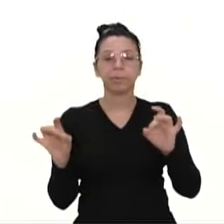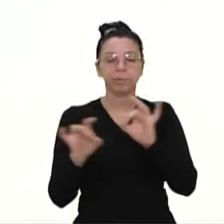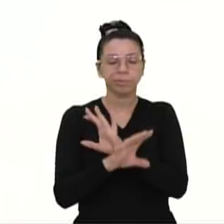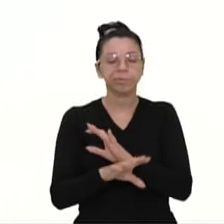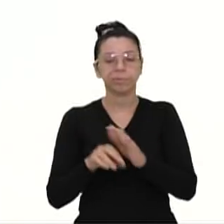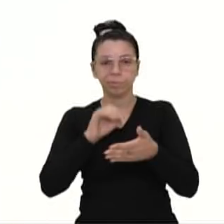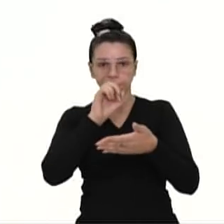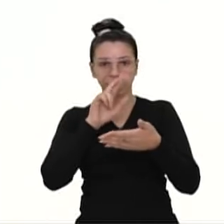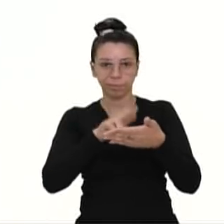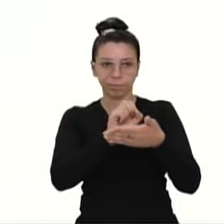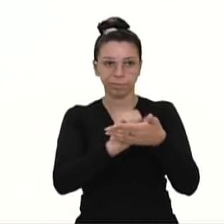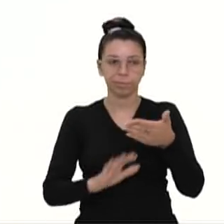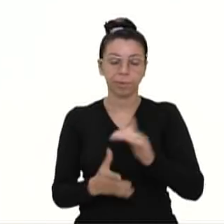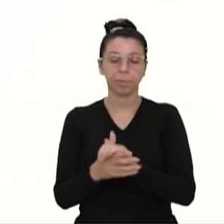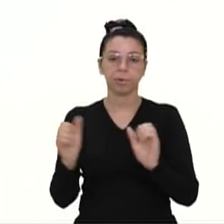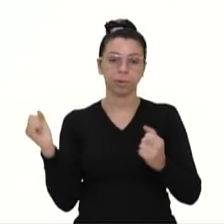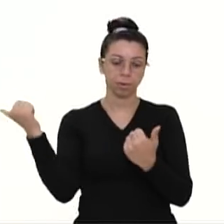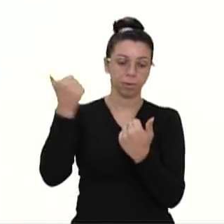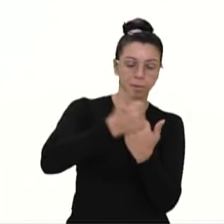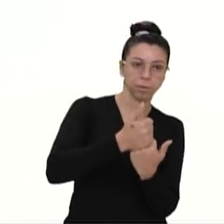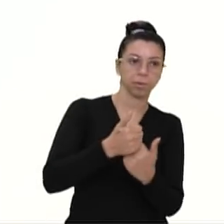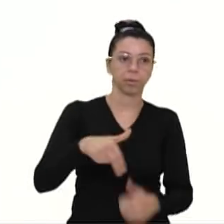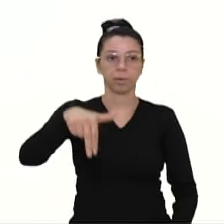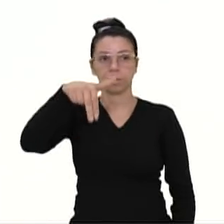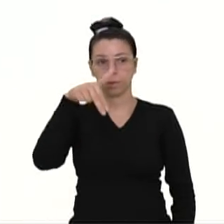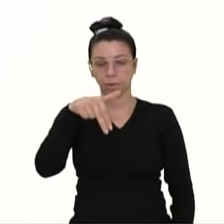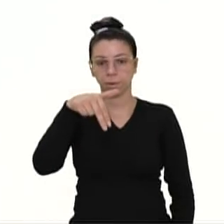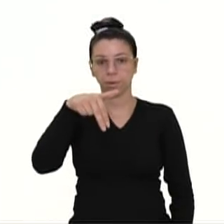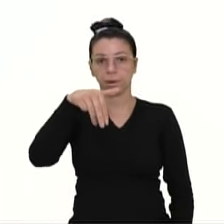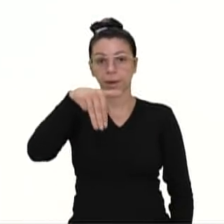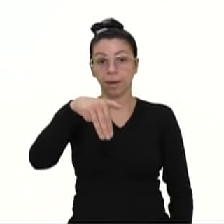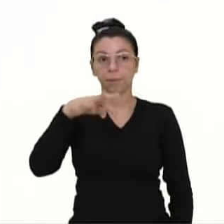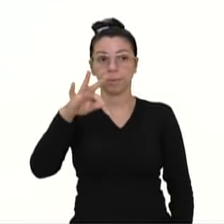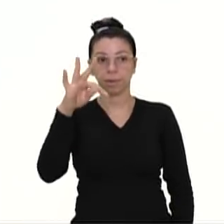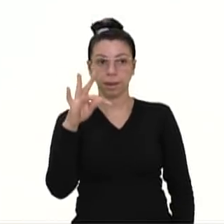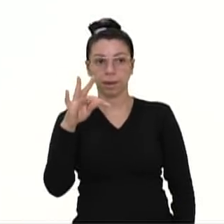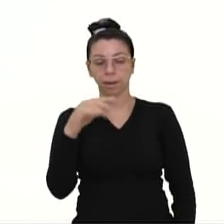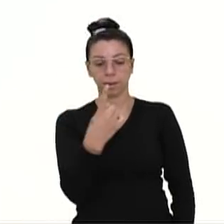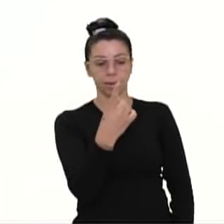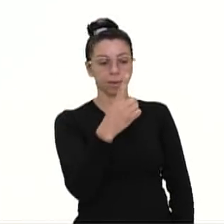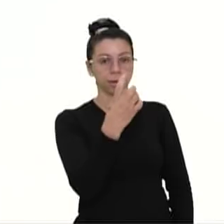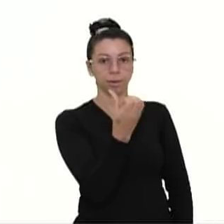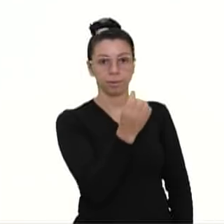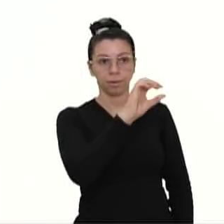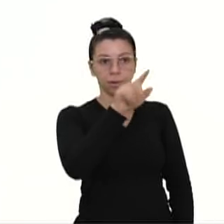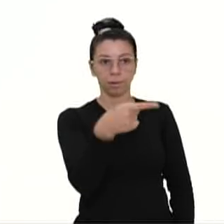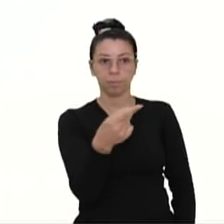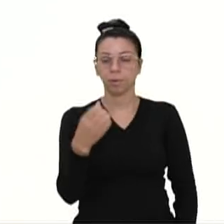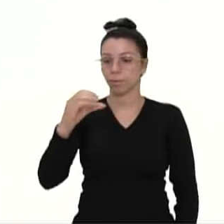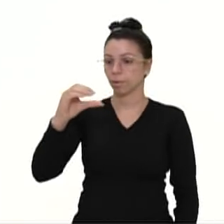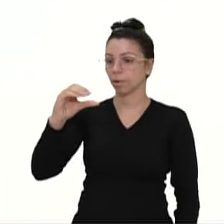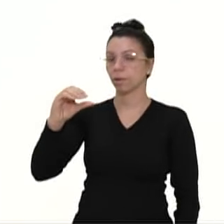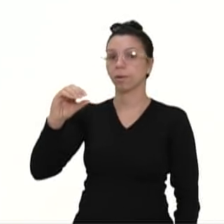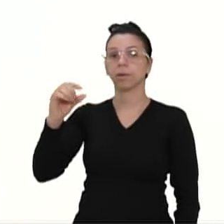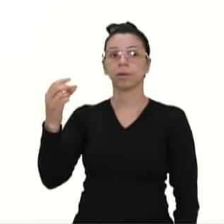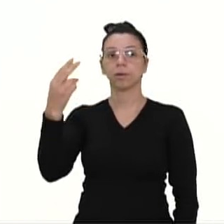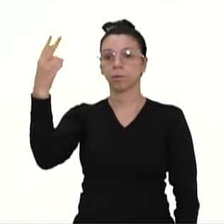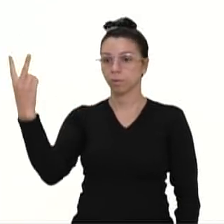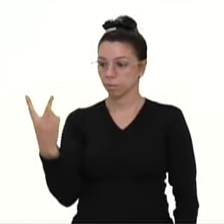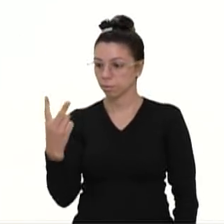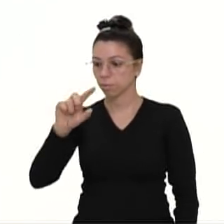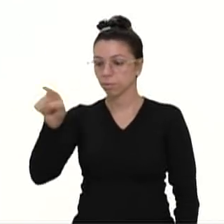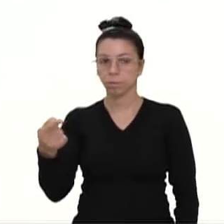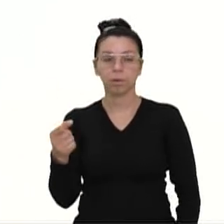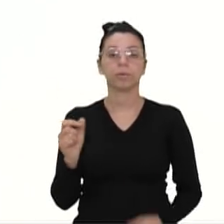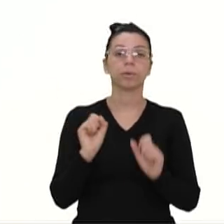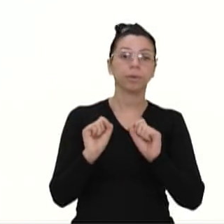só para mostrar, substituição de M, 16.000, de capital, C, 2.000 e o 2 elevado a T. Você está em busca